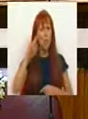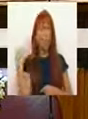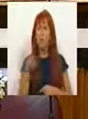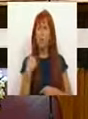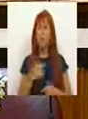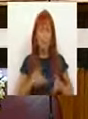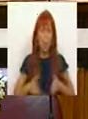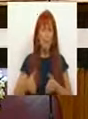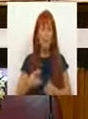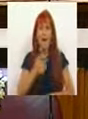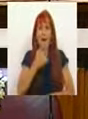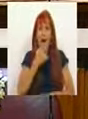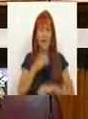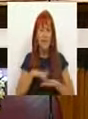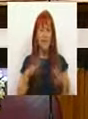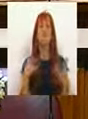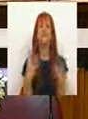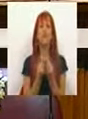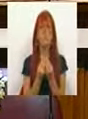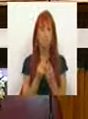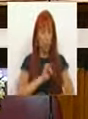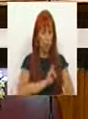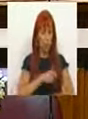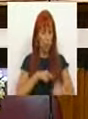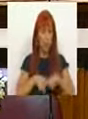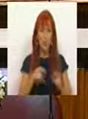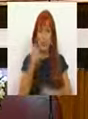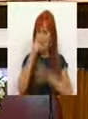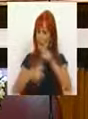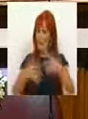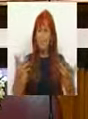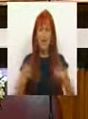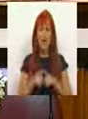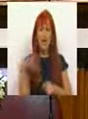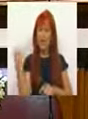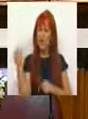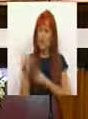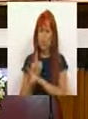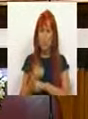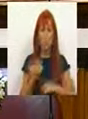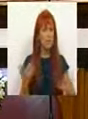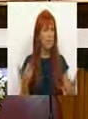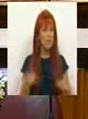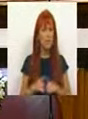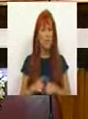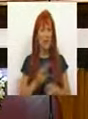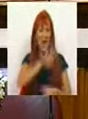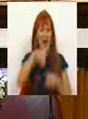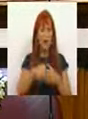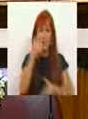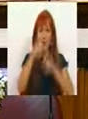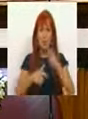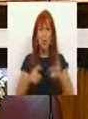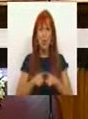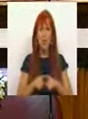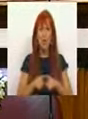todos que é um caminho que só poderemos fazer juntos. O poder político, os cidadãos, as instituições. A inclusão das